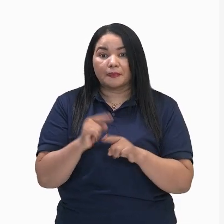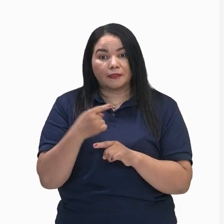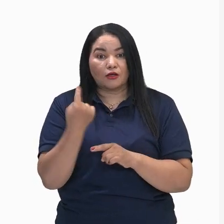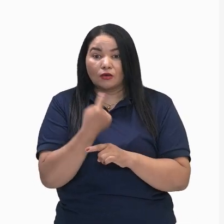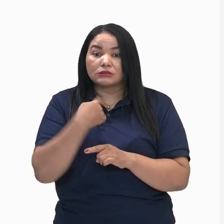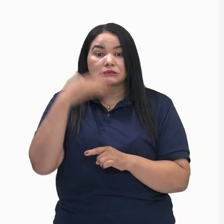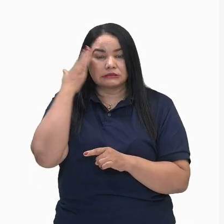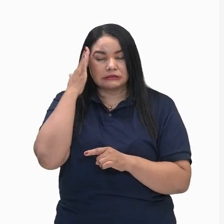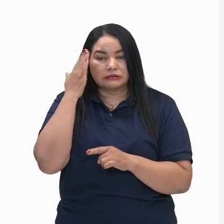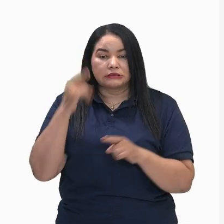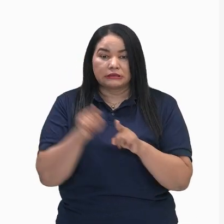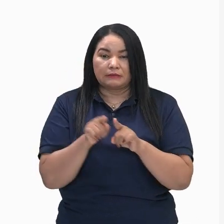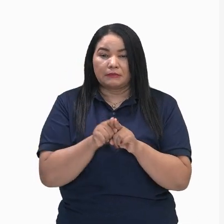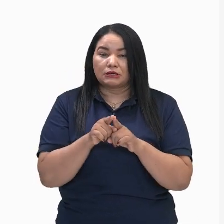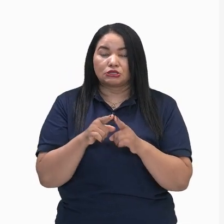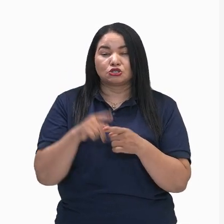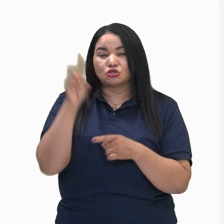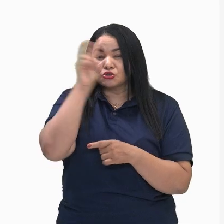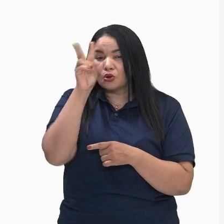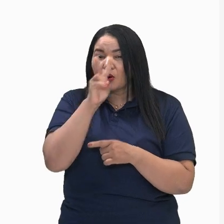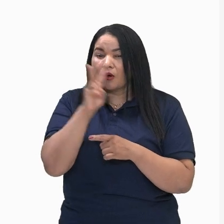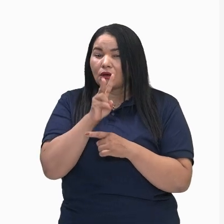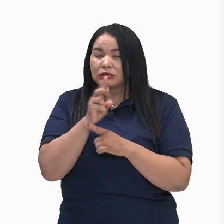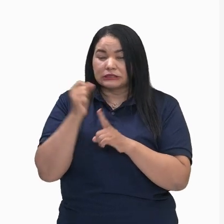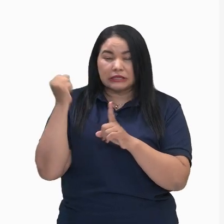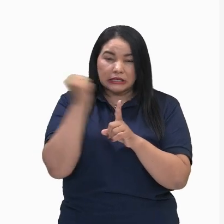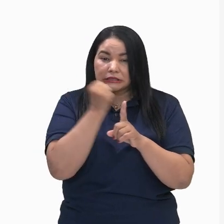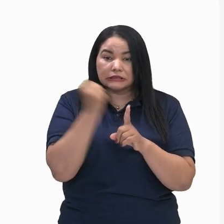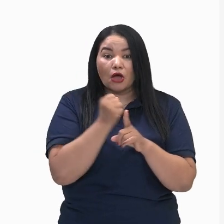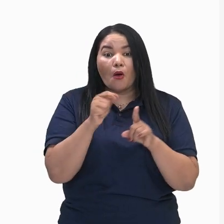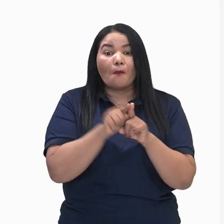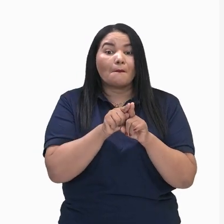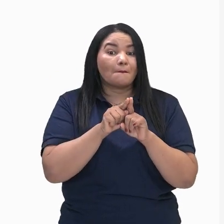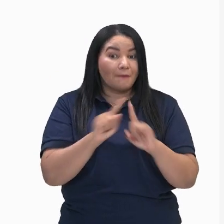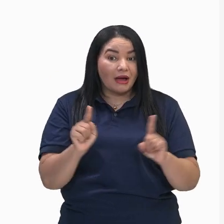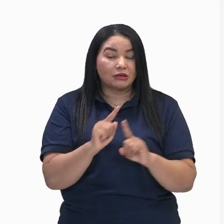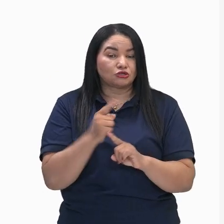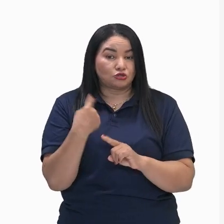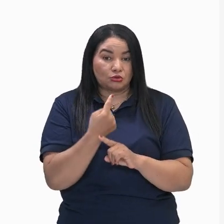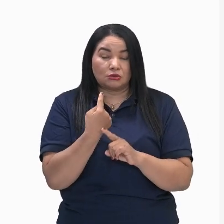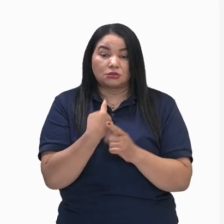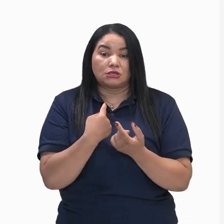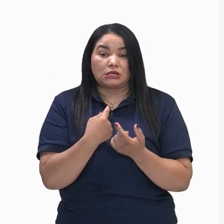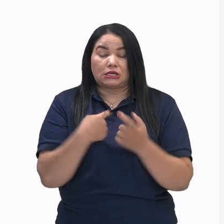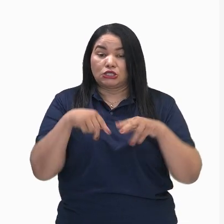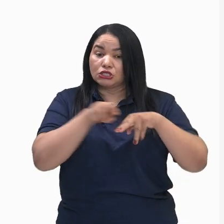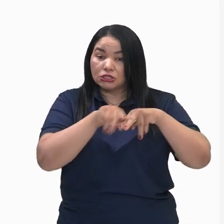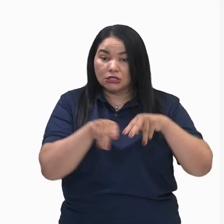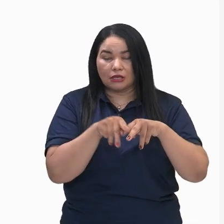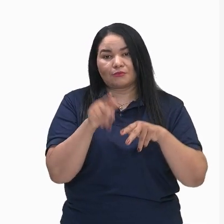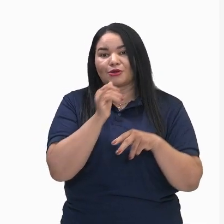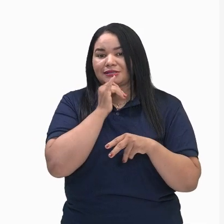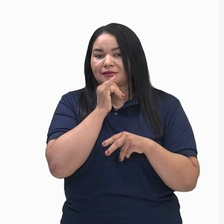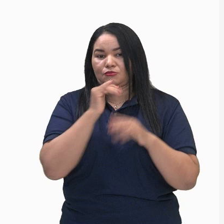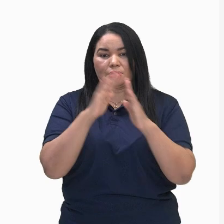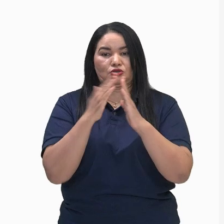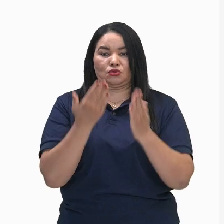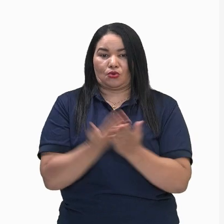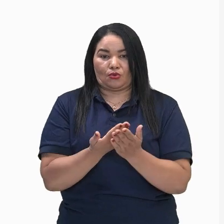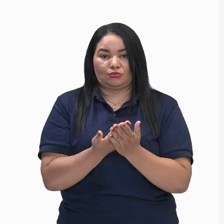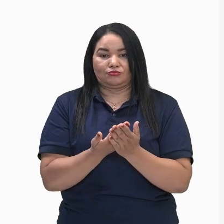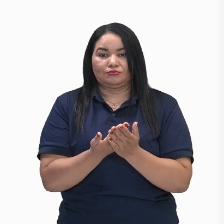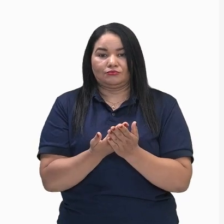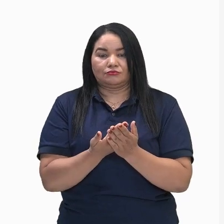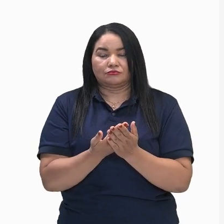agressões, ouvimos que é complicado discutir questões de gênero, como, por exemplo, na escola. Se